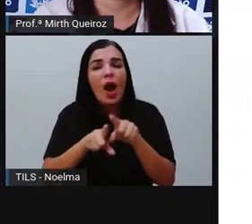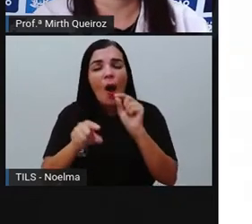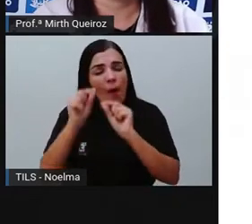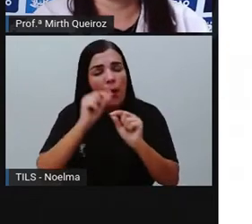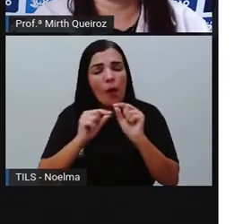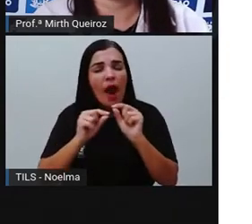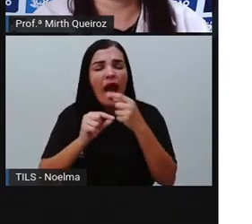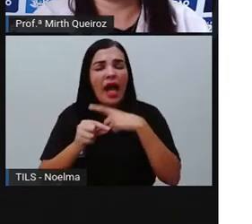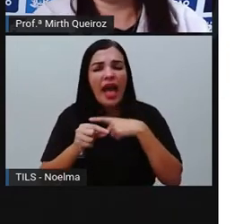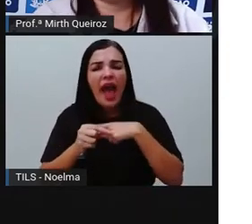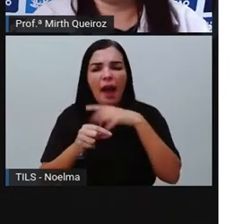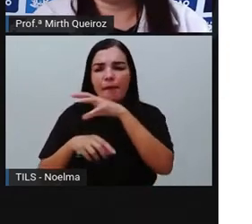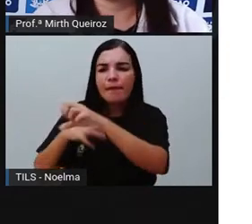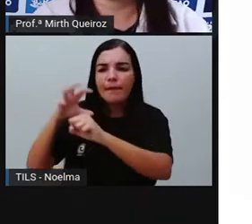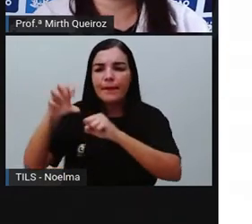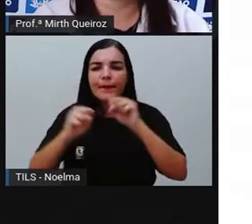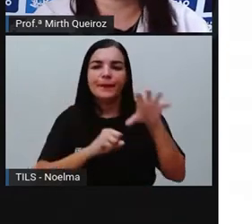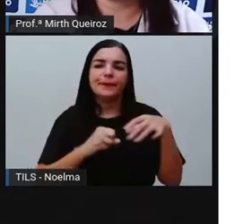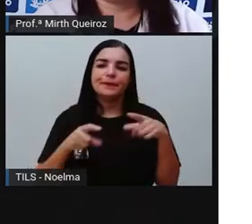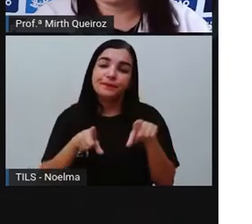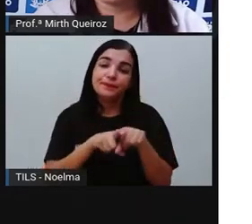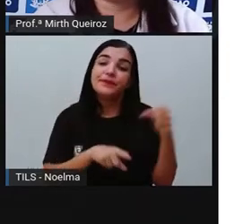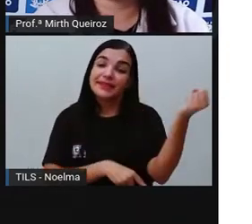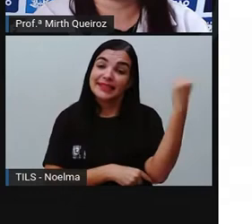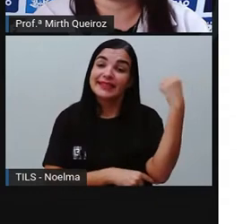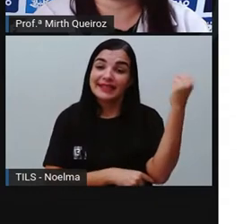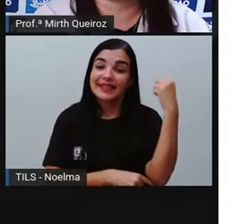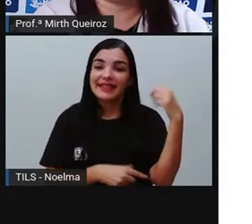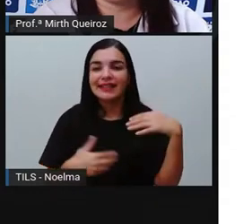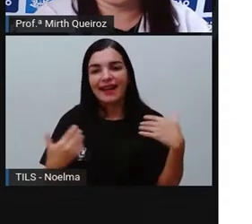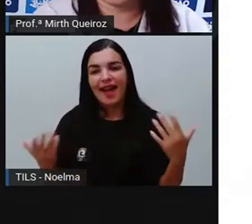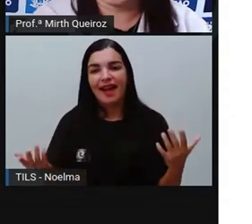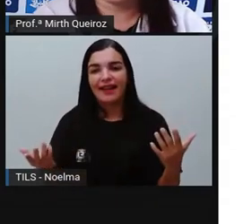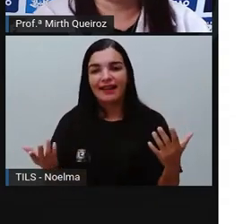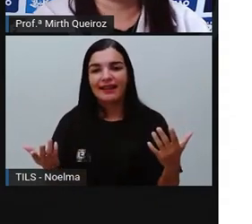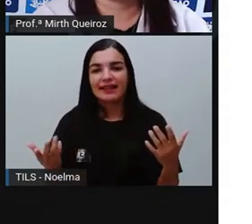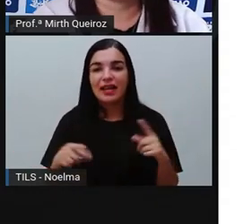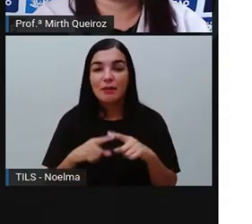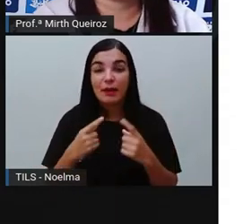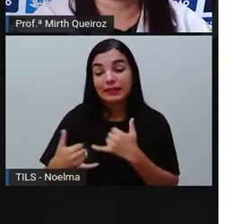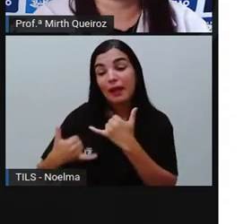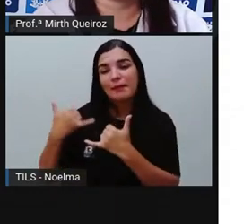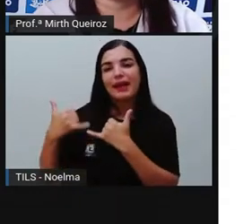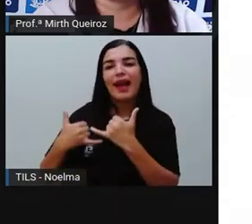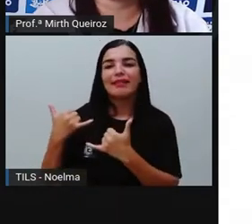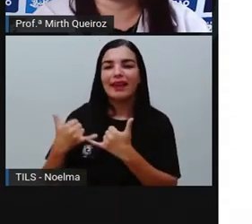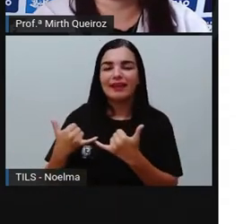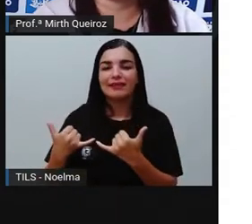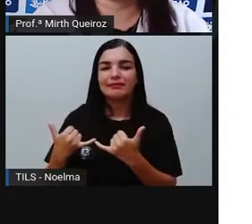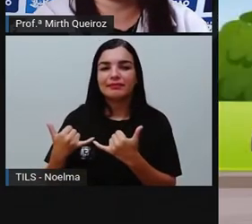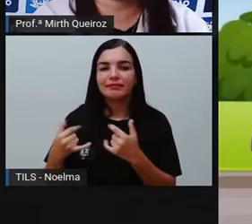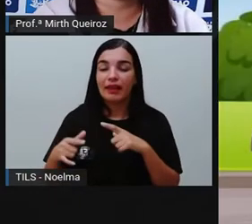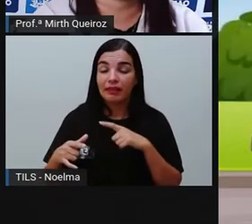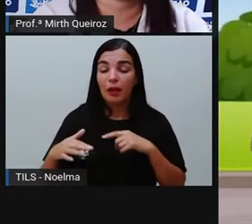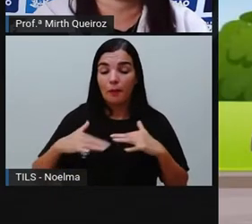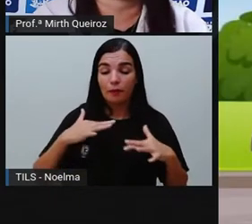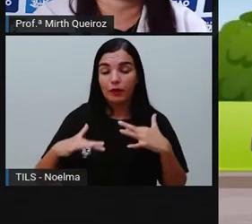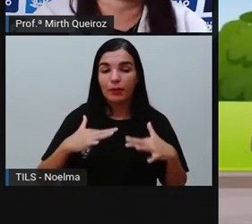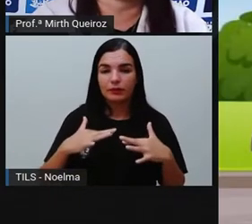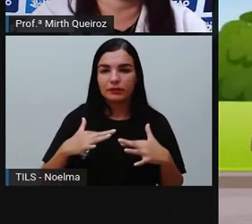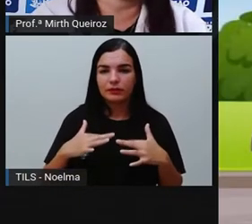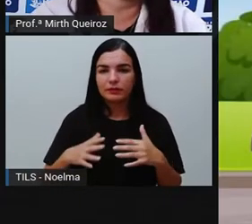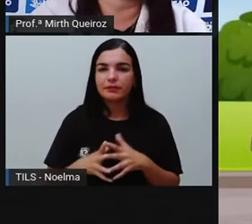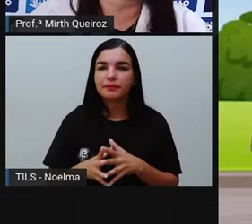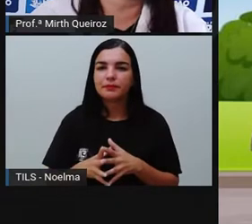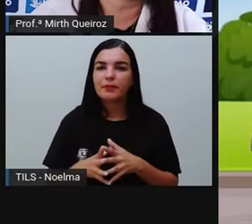brincadeira também é exercício físico, né? Só que de forma lúdica. Então, a criança ela não tem um padrão sistemático.